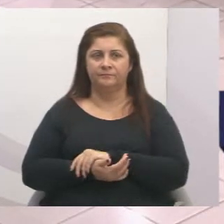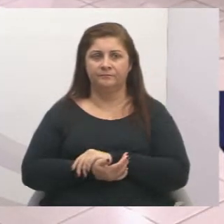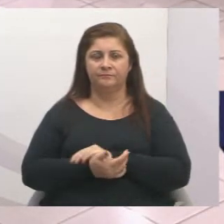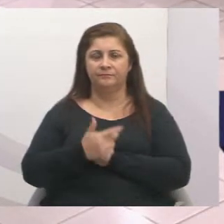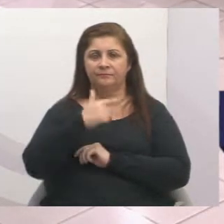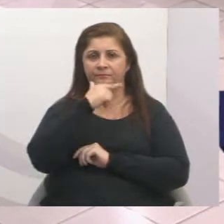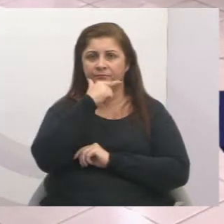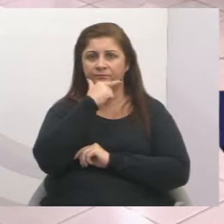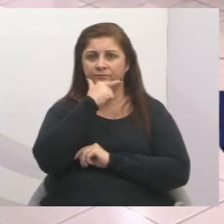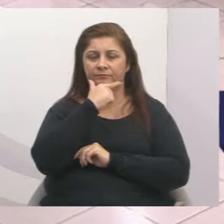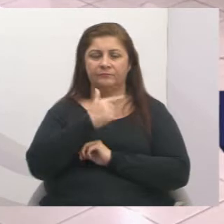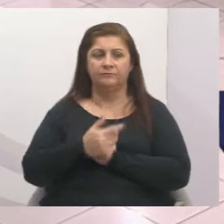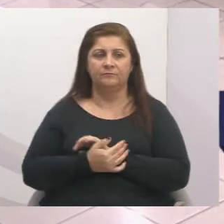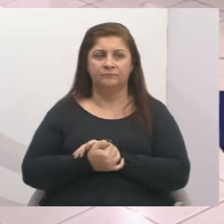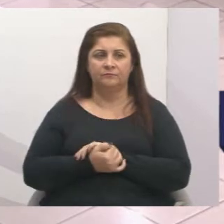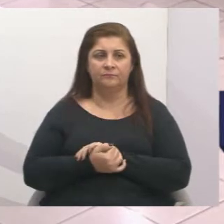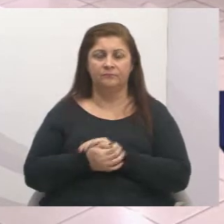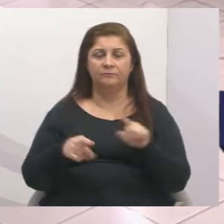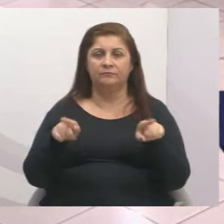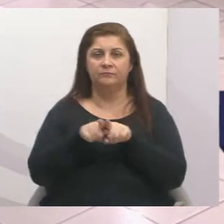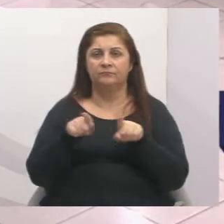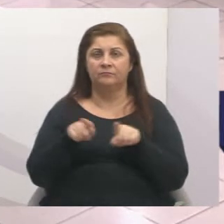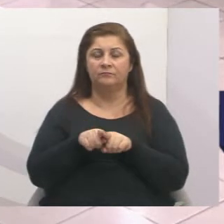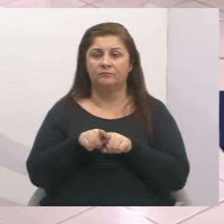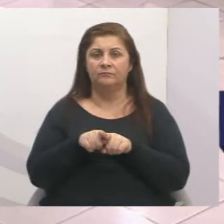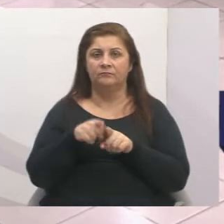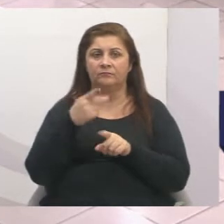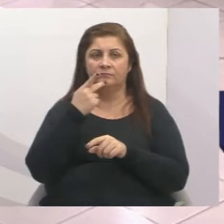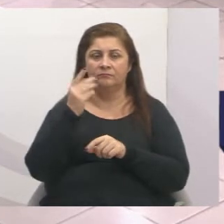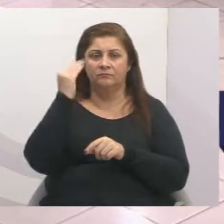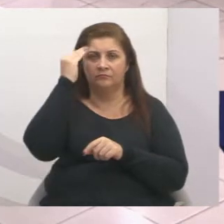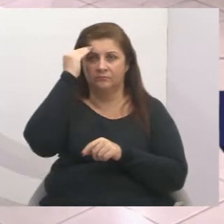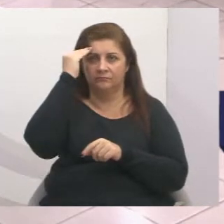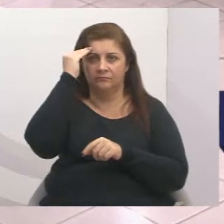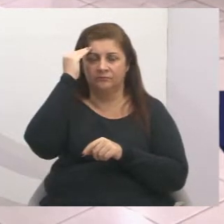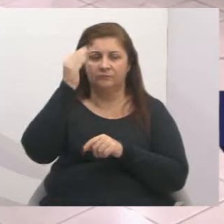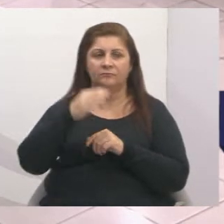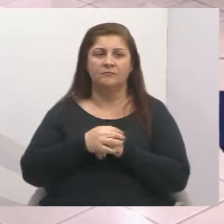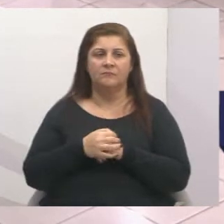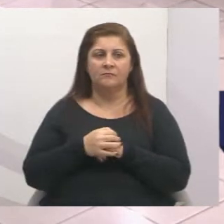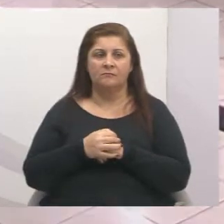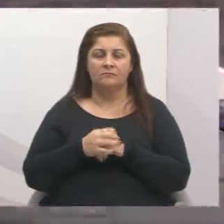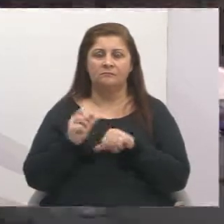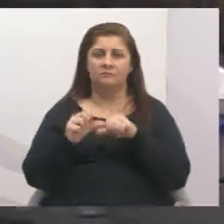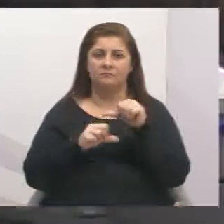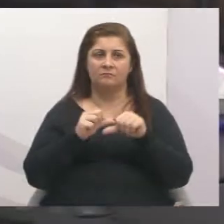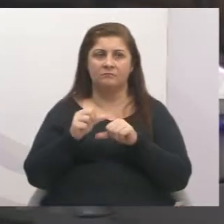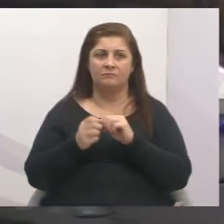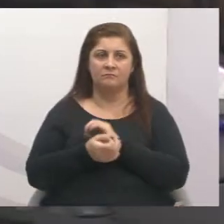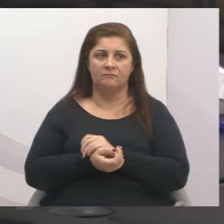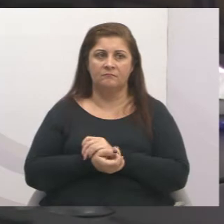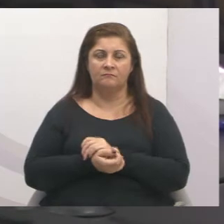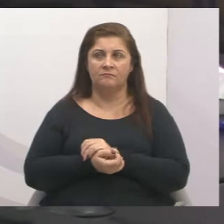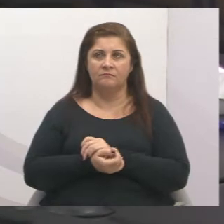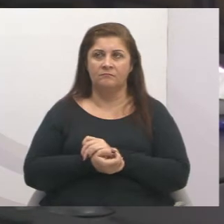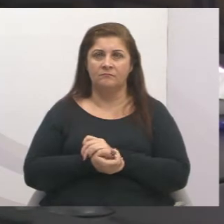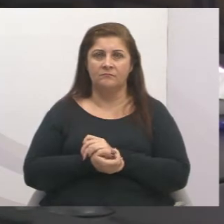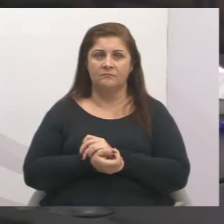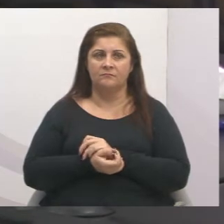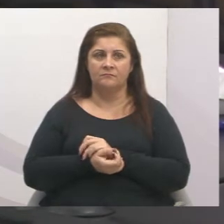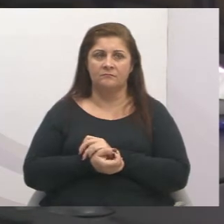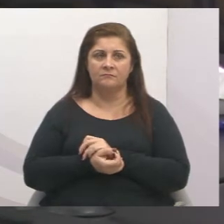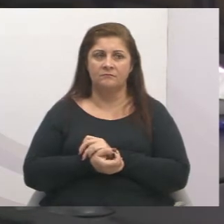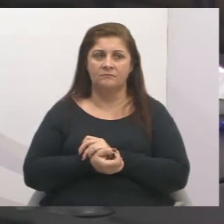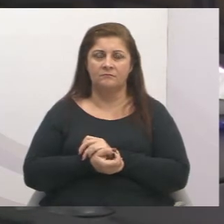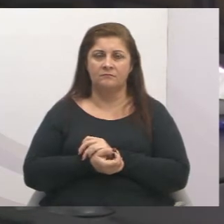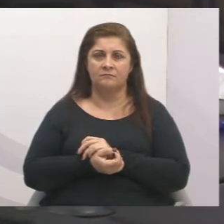quero aqui manifestar também o meu entendimento sobre essa reforma que está colocada aqui.